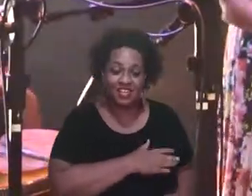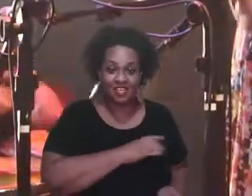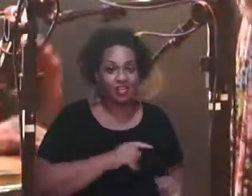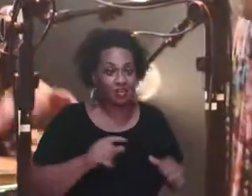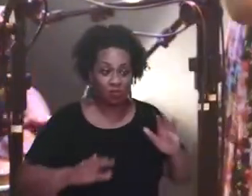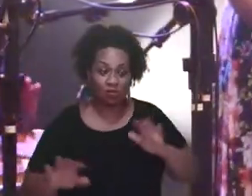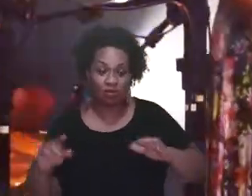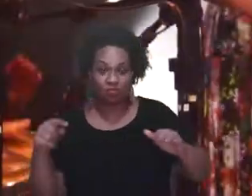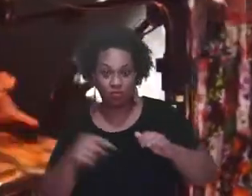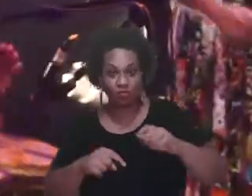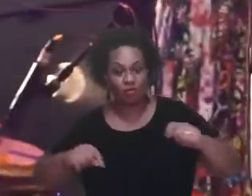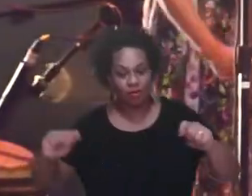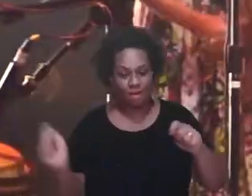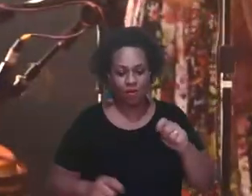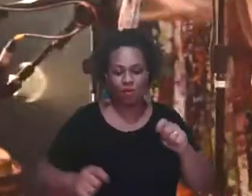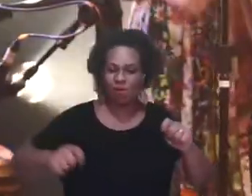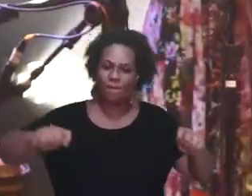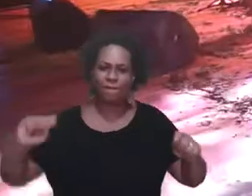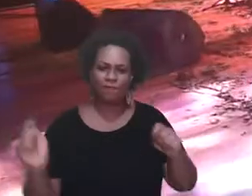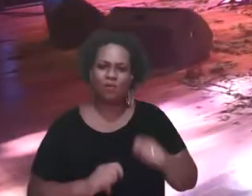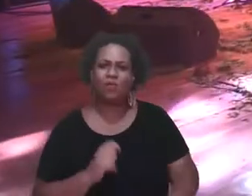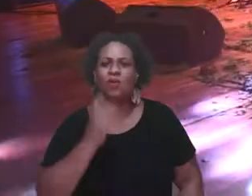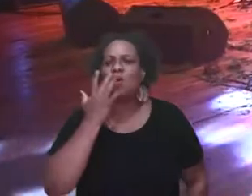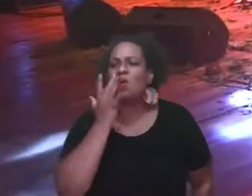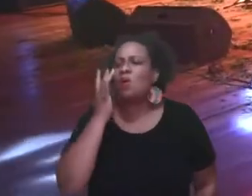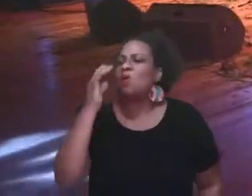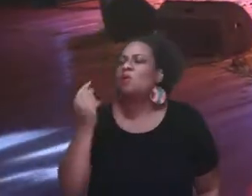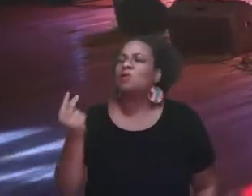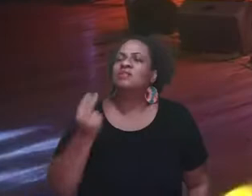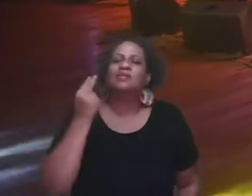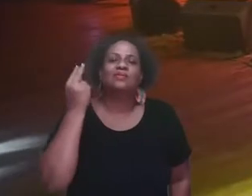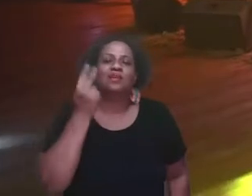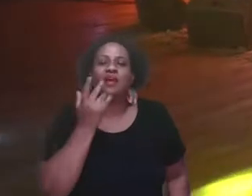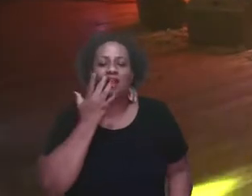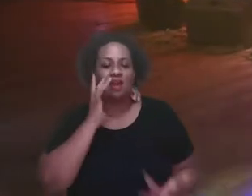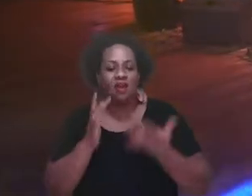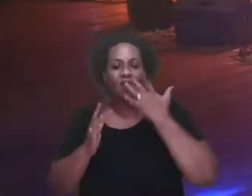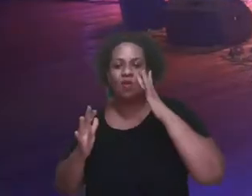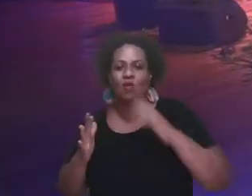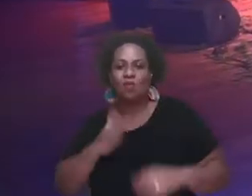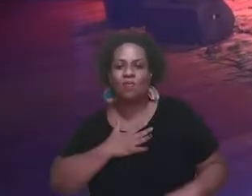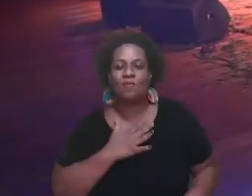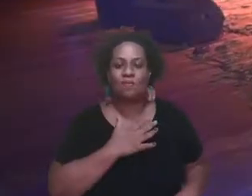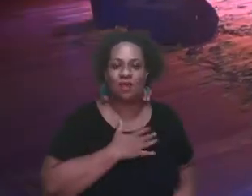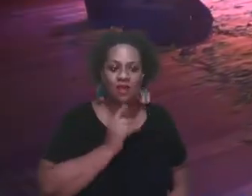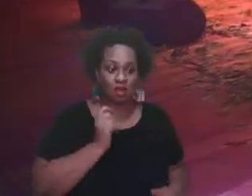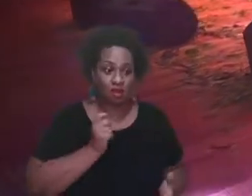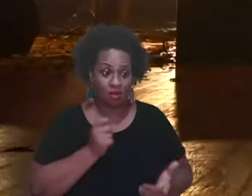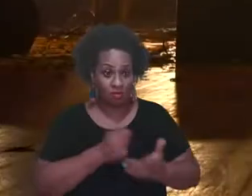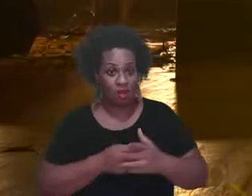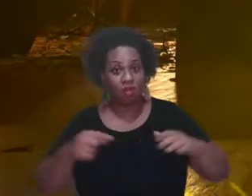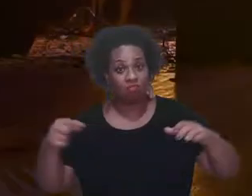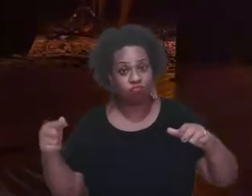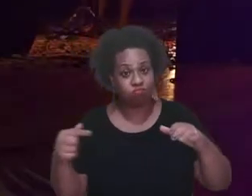Alô de Não Fui Eu de novo esse vamos vale ouro não há dinheiro que pague esse Pavão bebeu de novo e